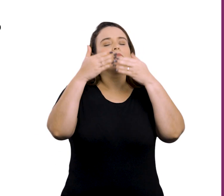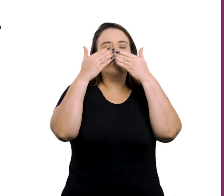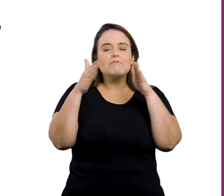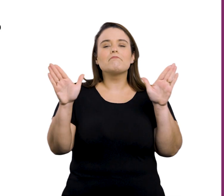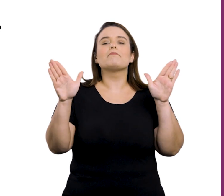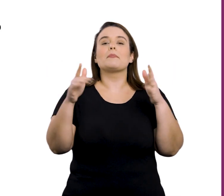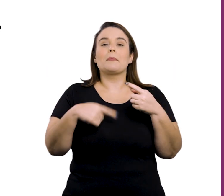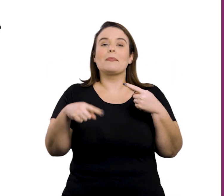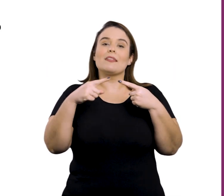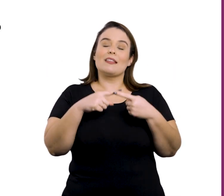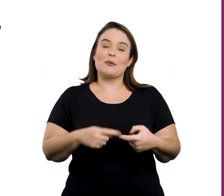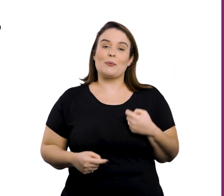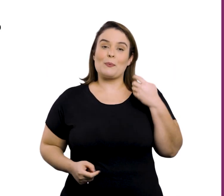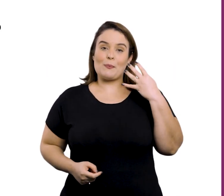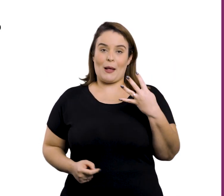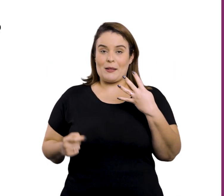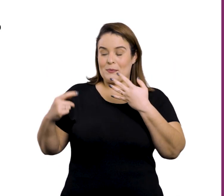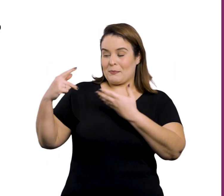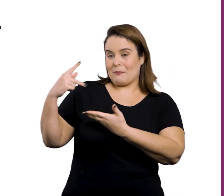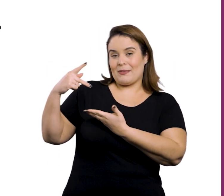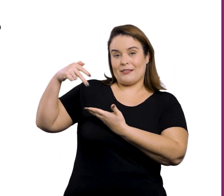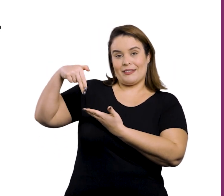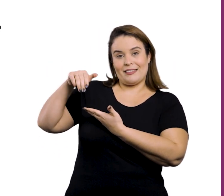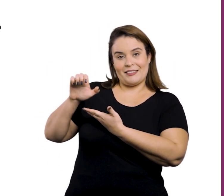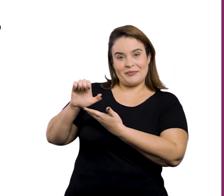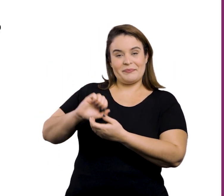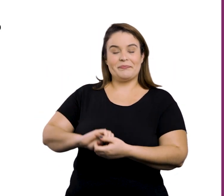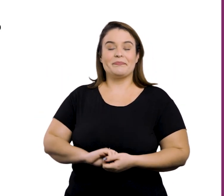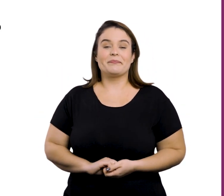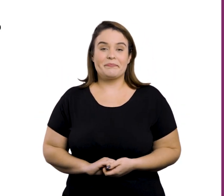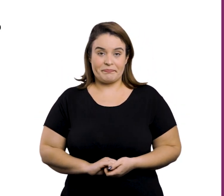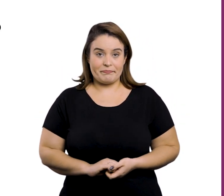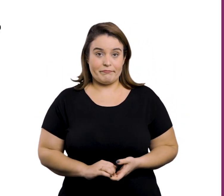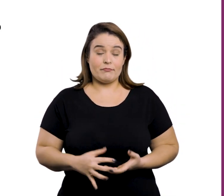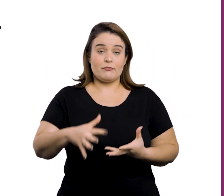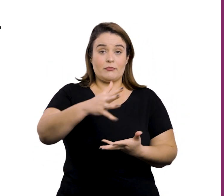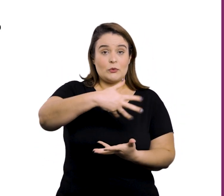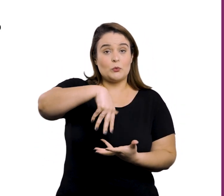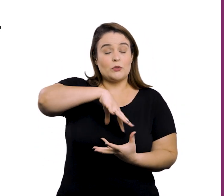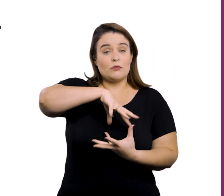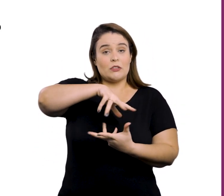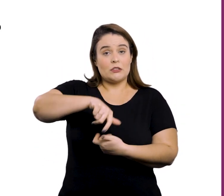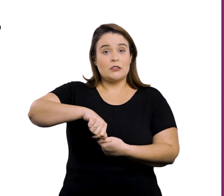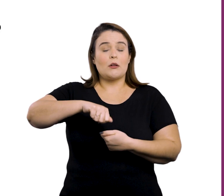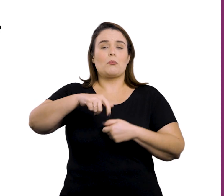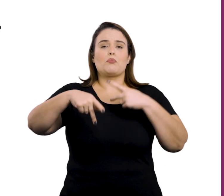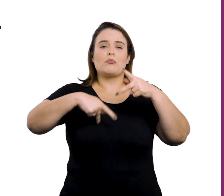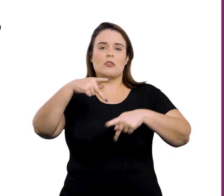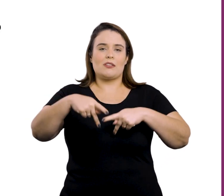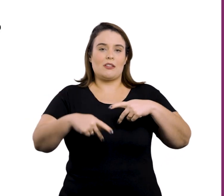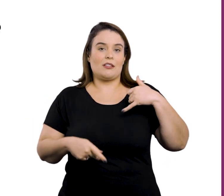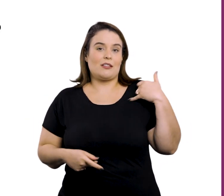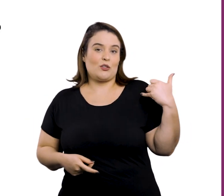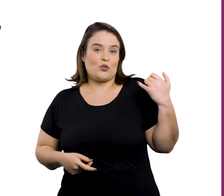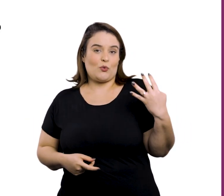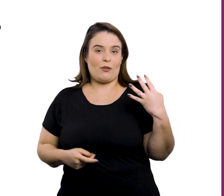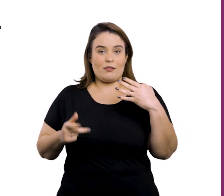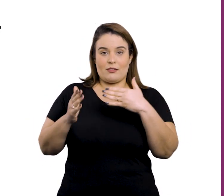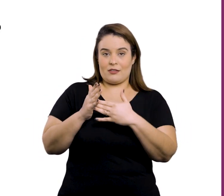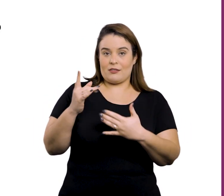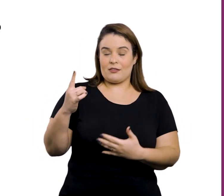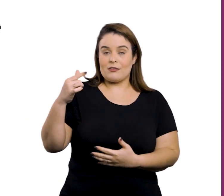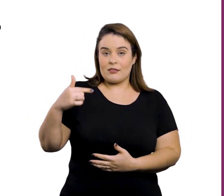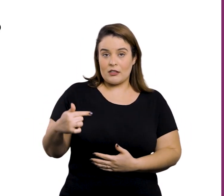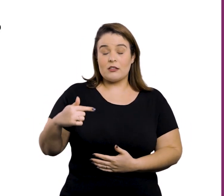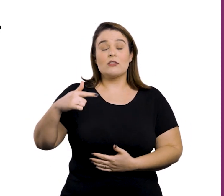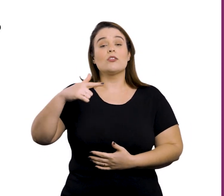está bastante evidente na meta 4 do PNE, abre aspas. Universalizar para a população de 4 a 17 anos